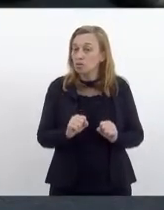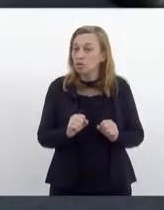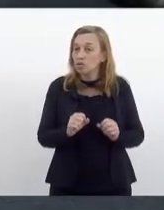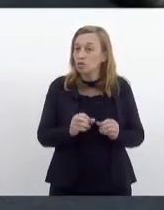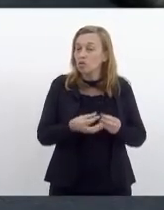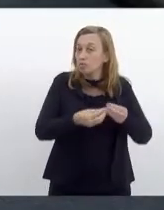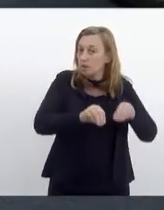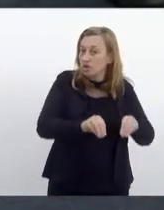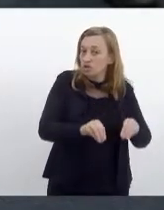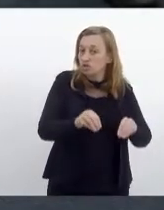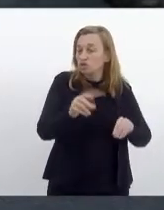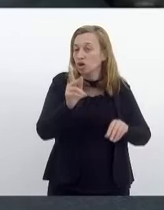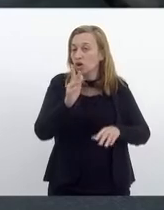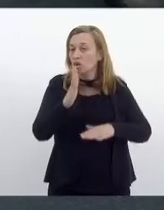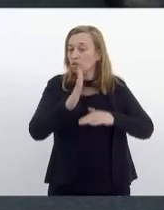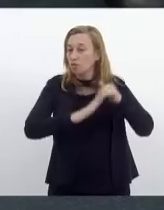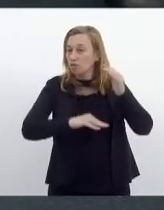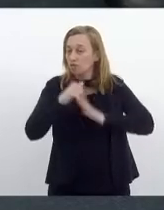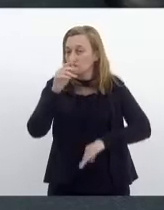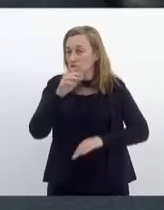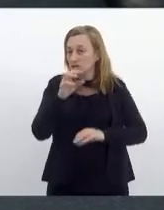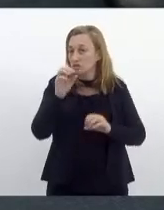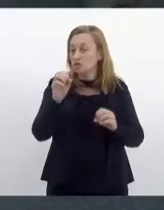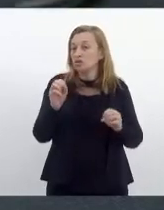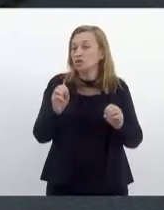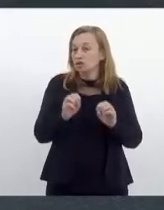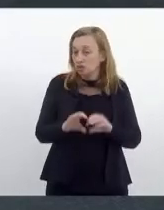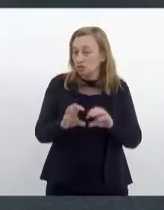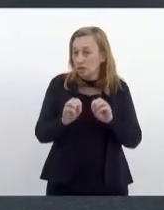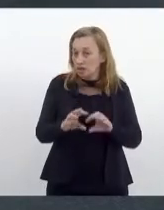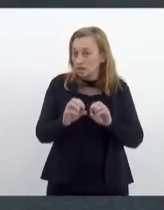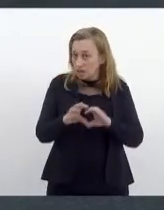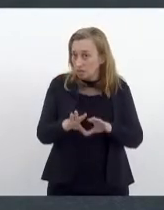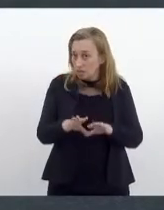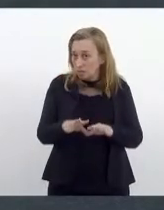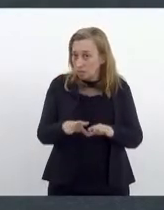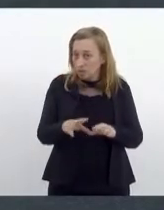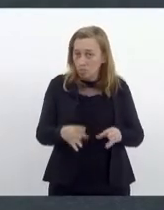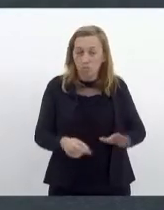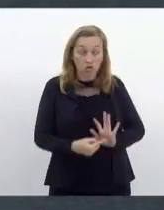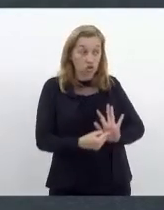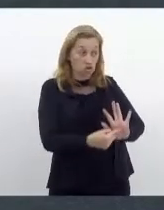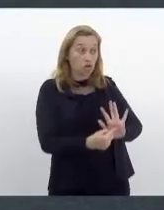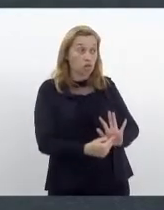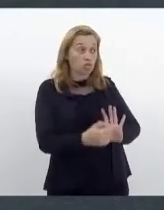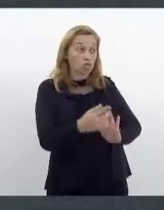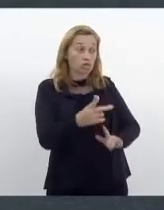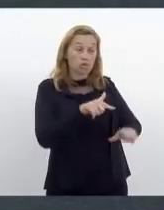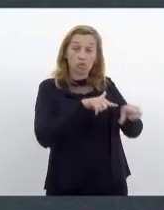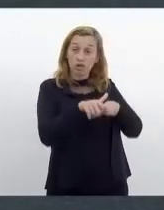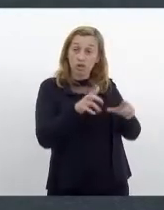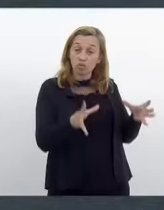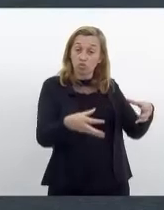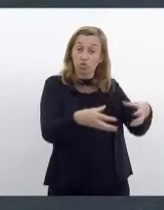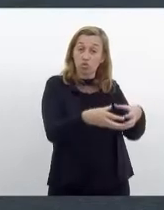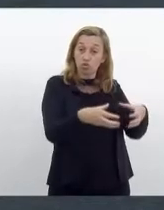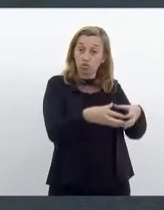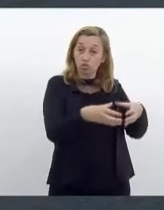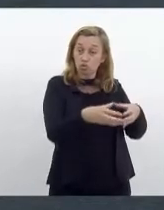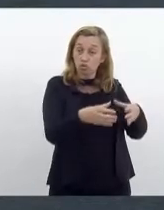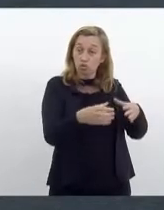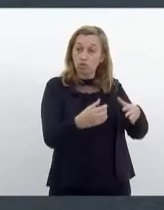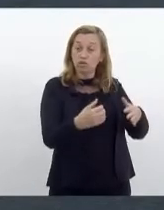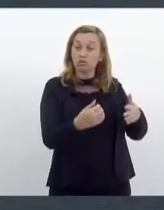de educação ao impor a disponibilização de um trabalho dele para o conjunto dos estudantes de